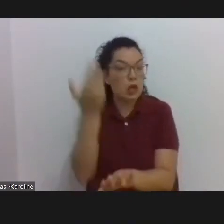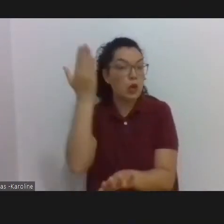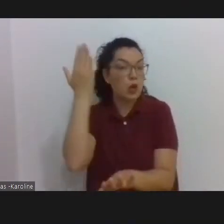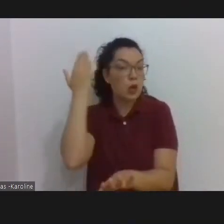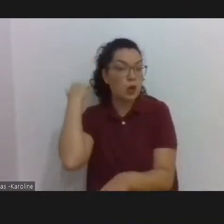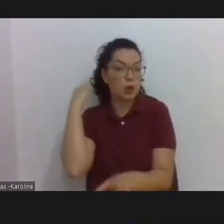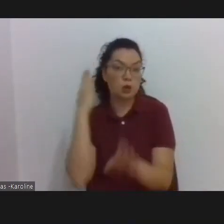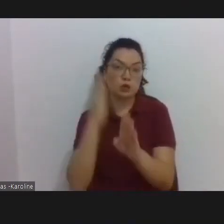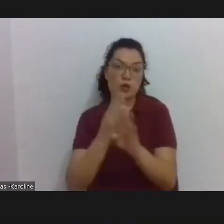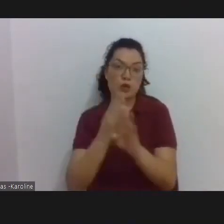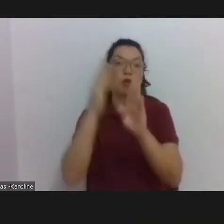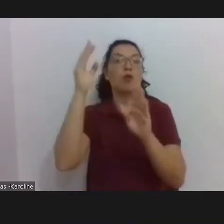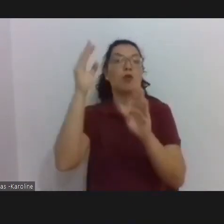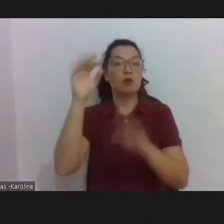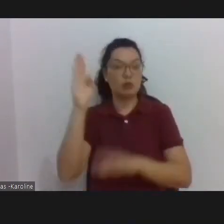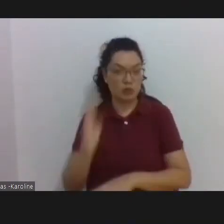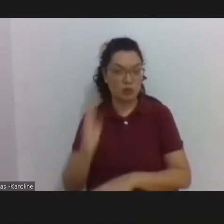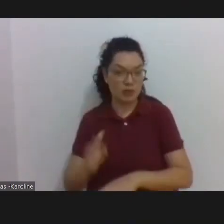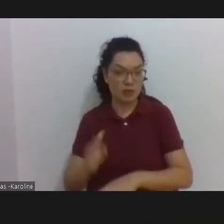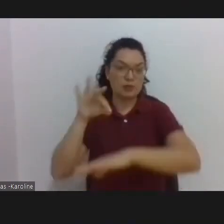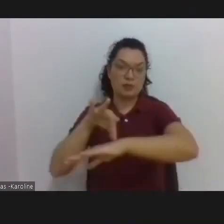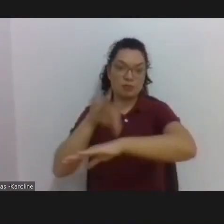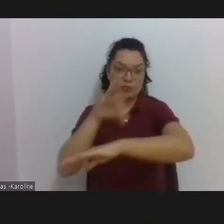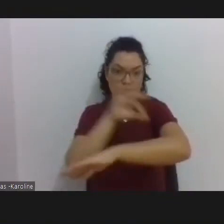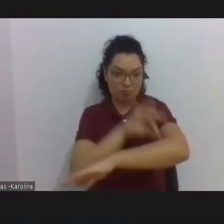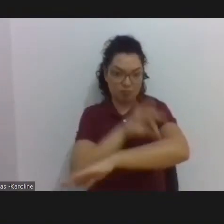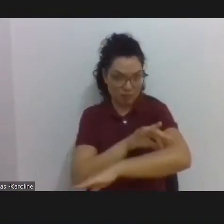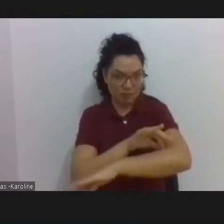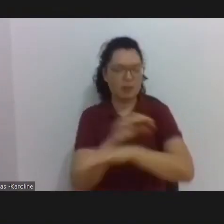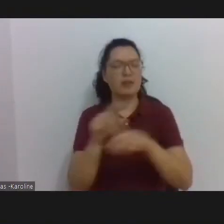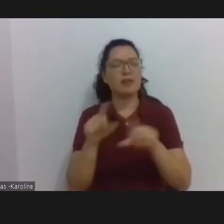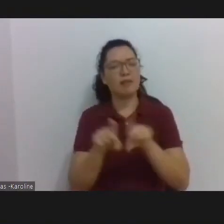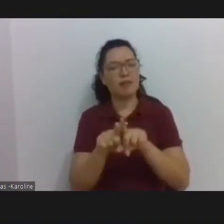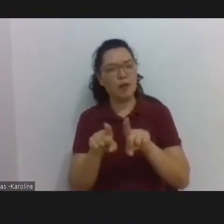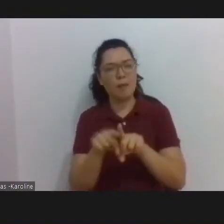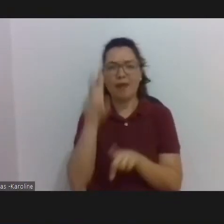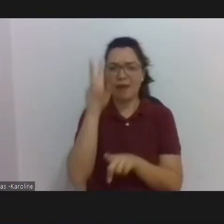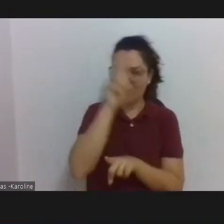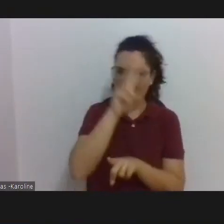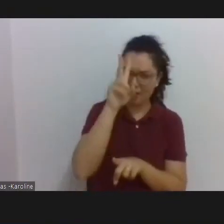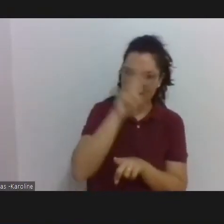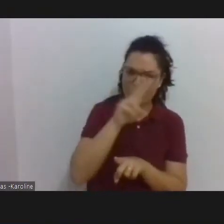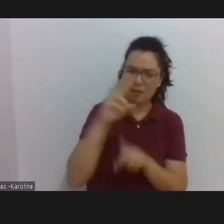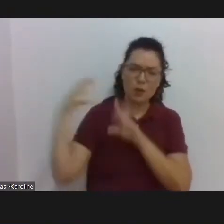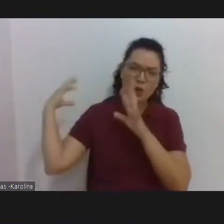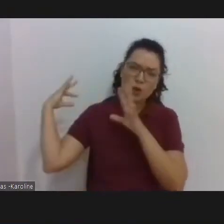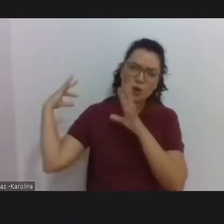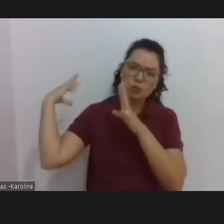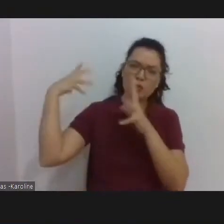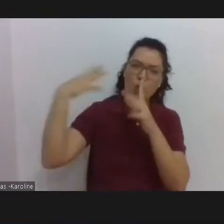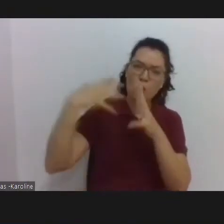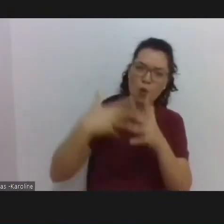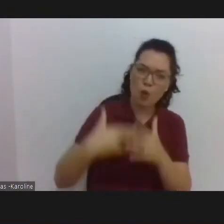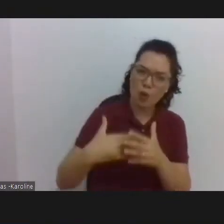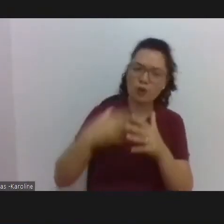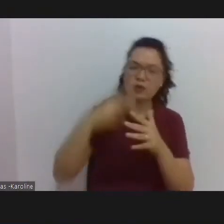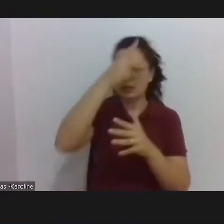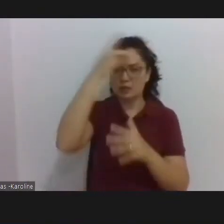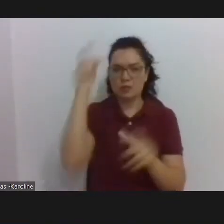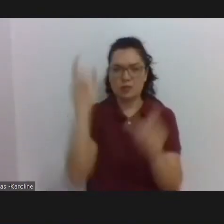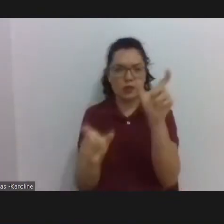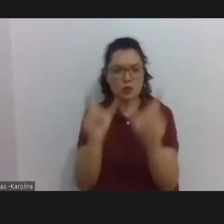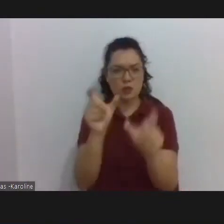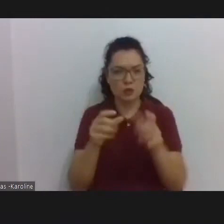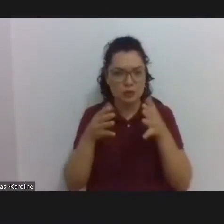daqueles que atuaram na fundação da associação e na organização de seus eventos. A ele e a todos